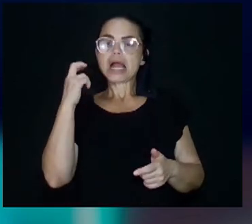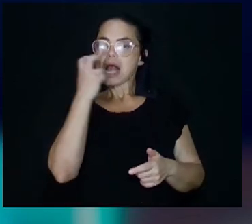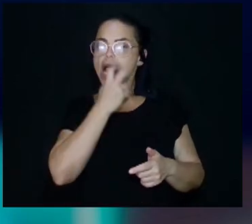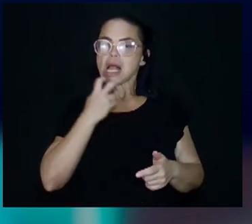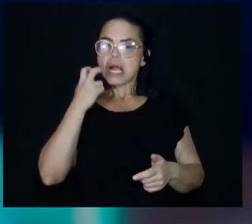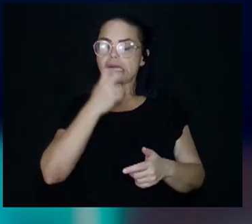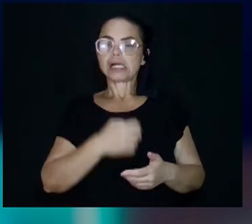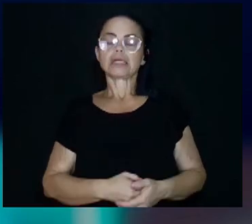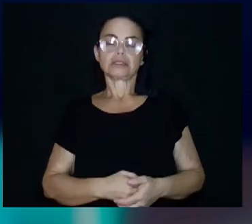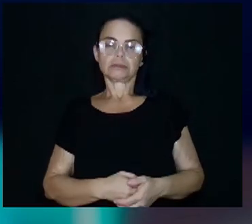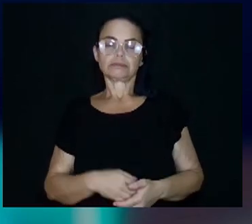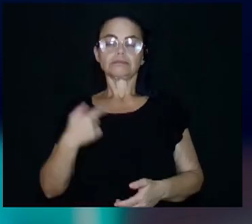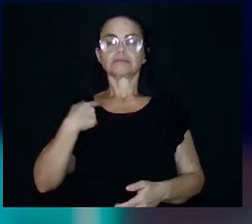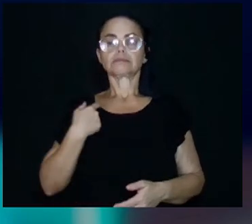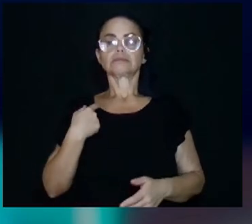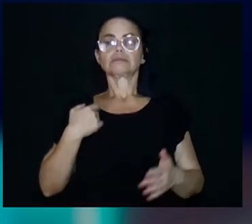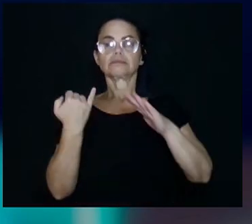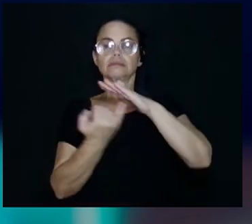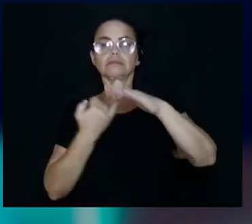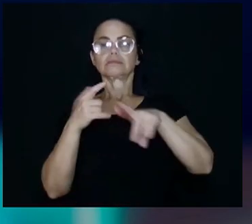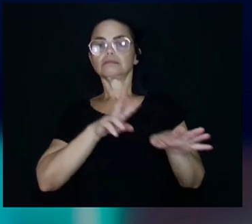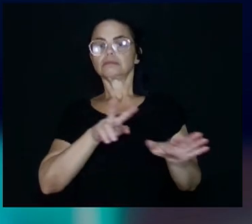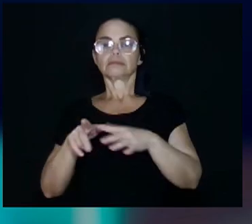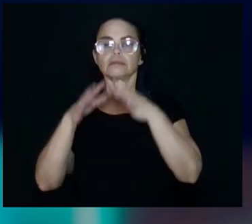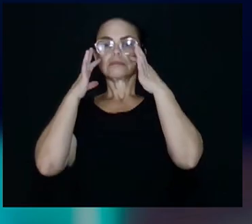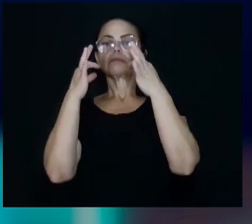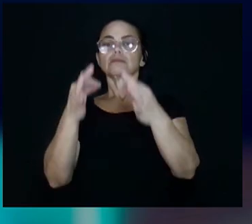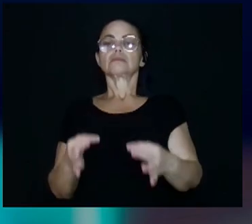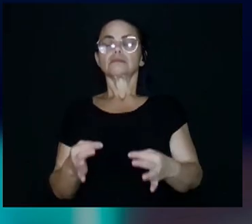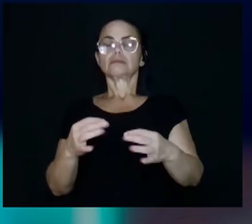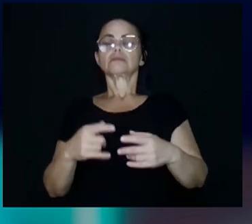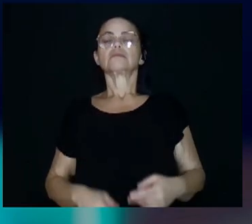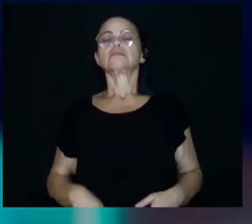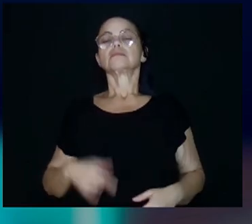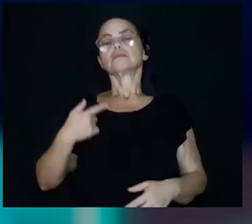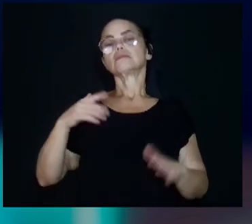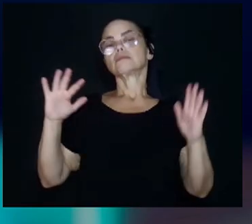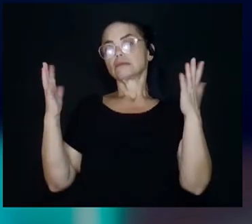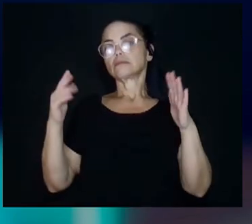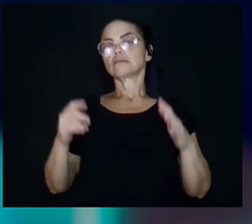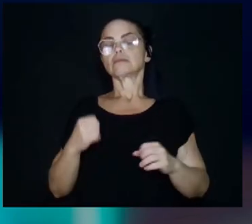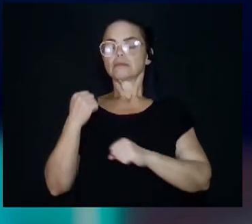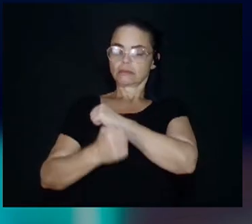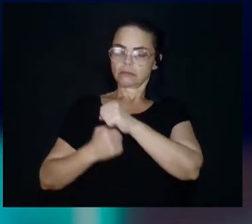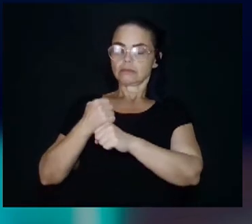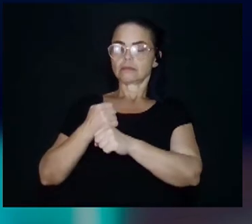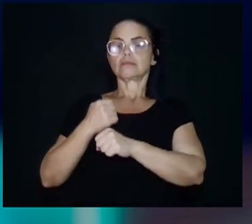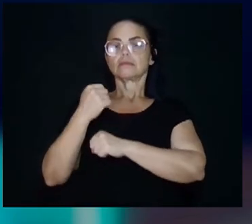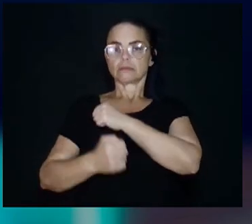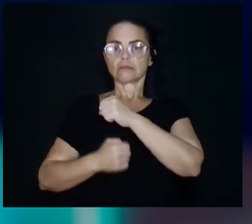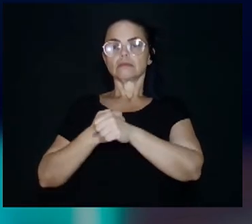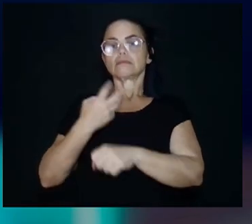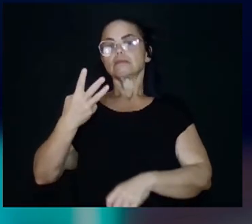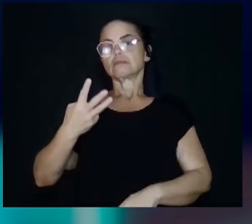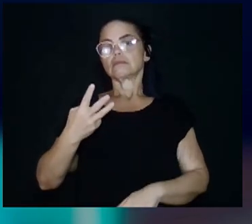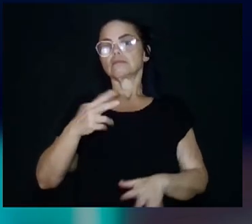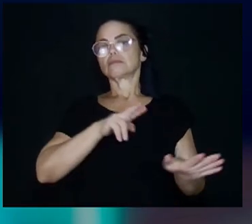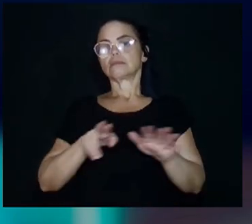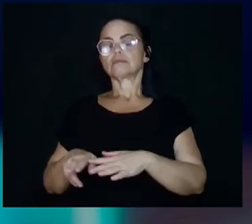instituída a Semana Municipal de Atenção à Gagueira, a ser celebrada anualmente durante toda a terceira semana do mês de outubro. E